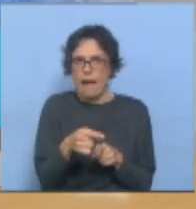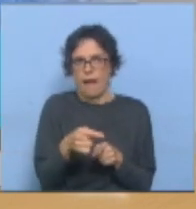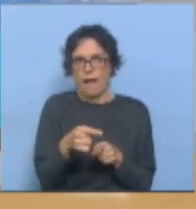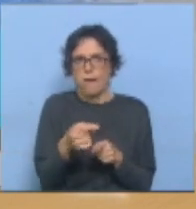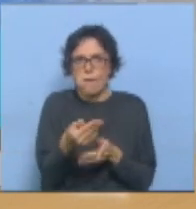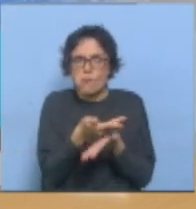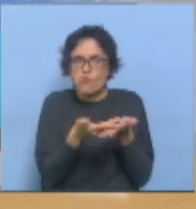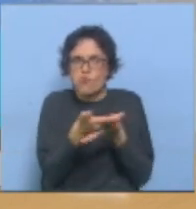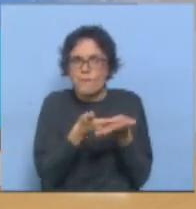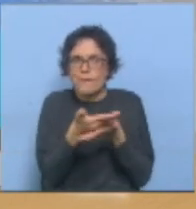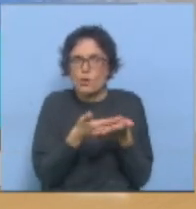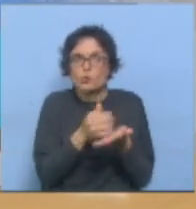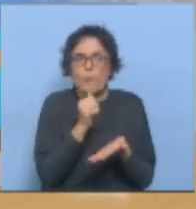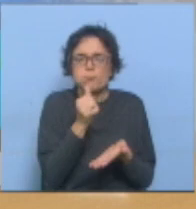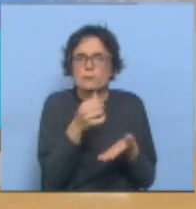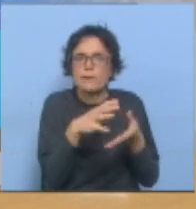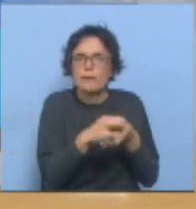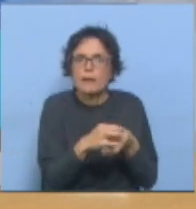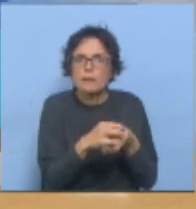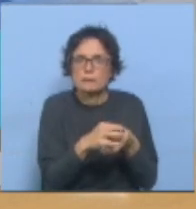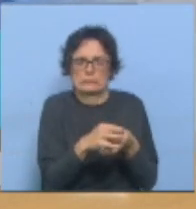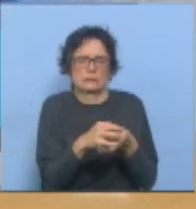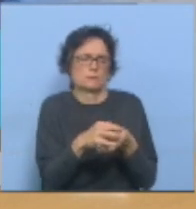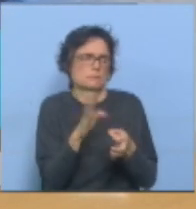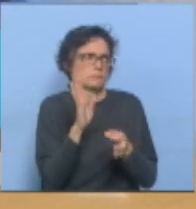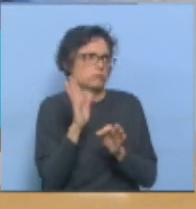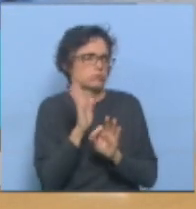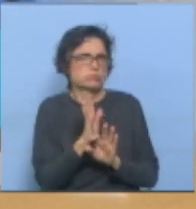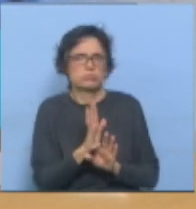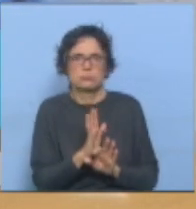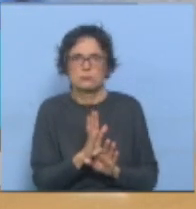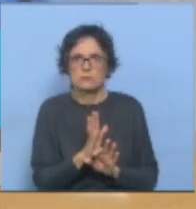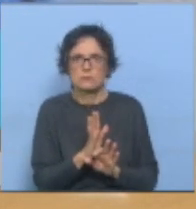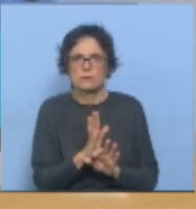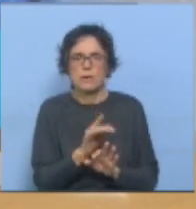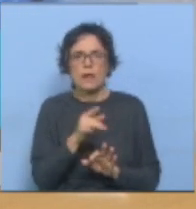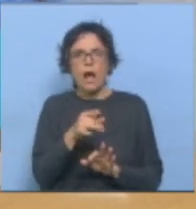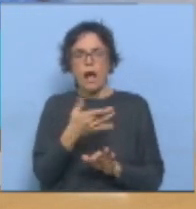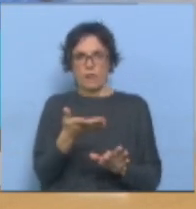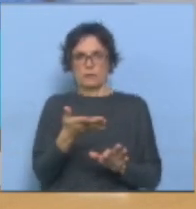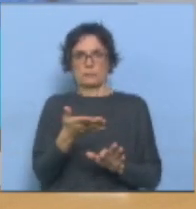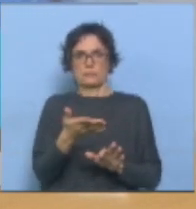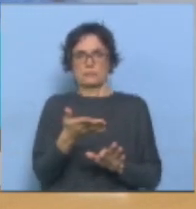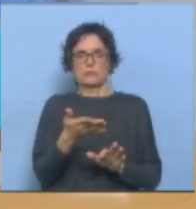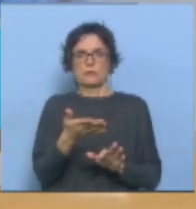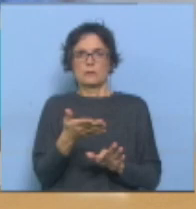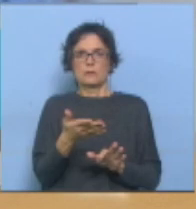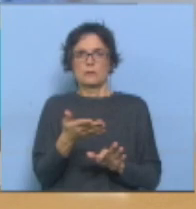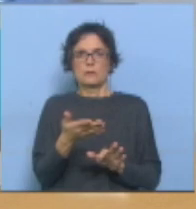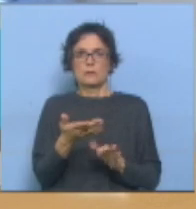eutanásia é uma coisa que me causa horror, não é? Mas é verdade que o desaparecimento de